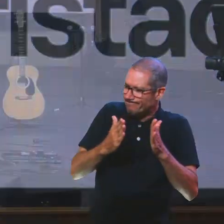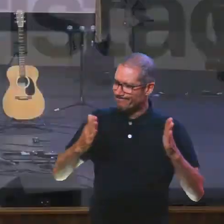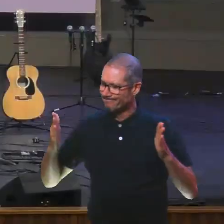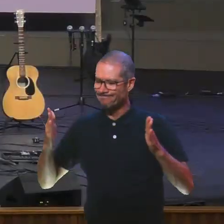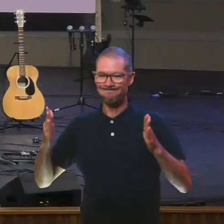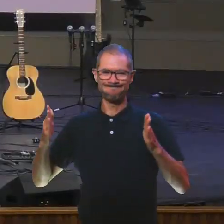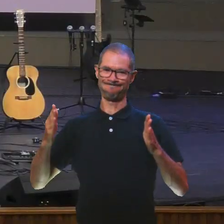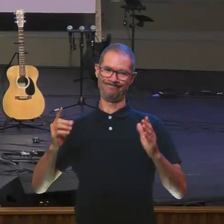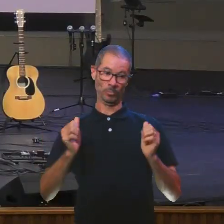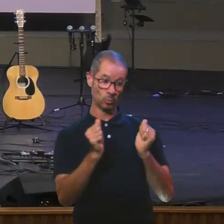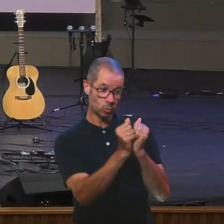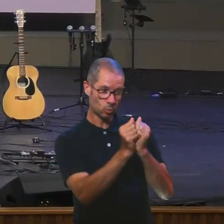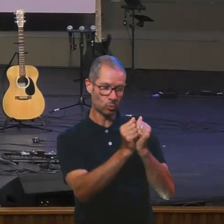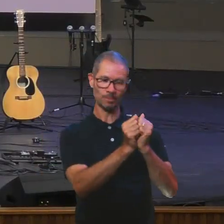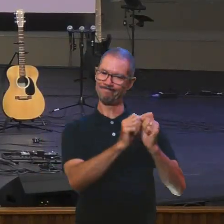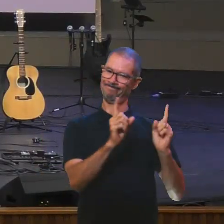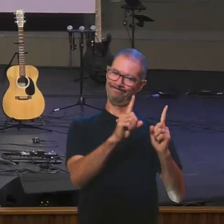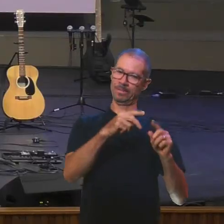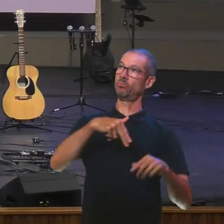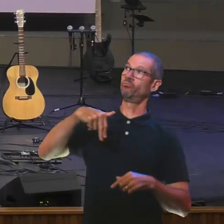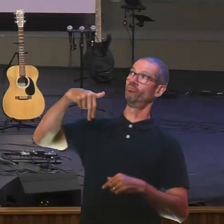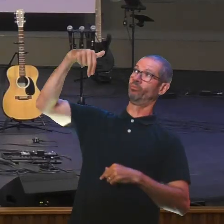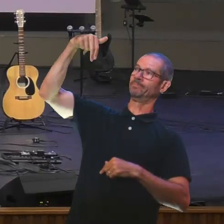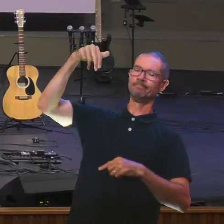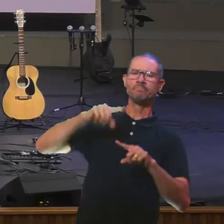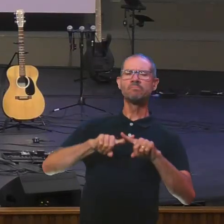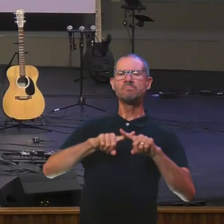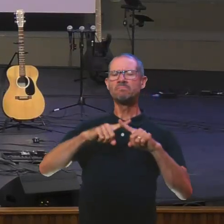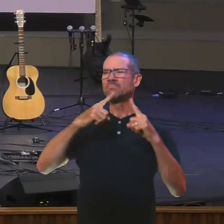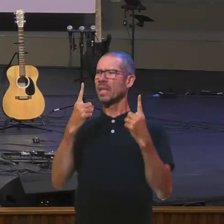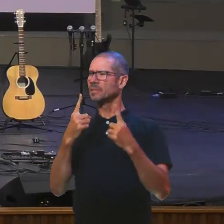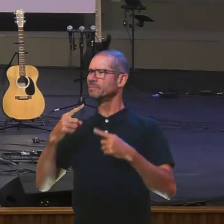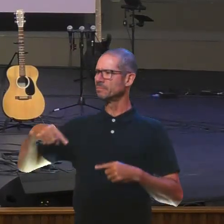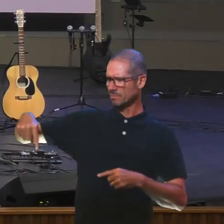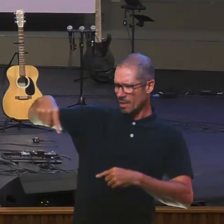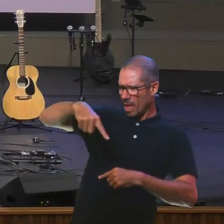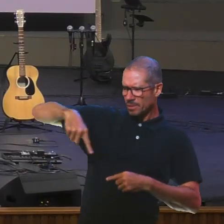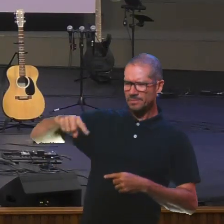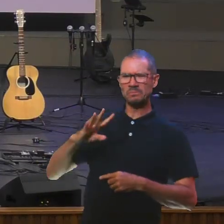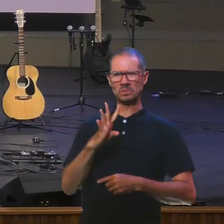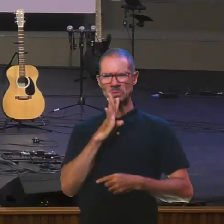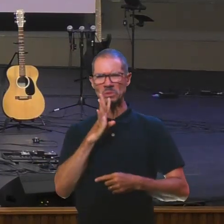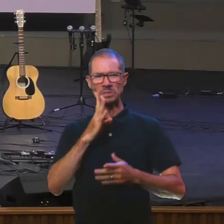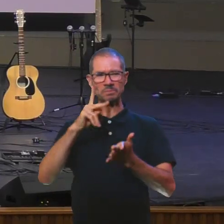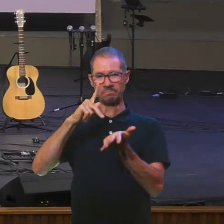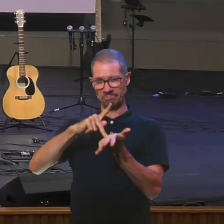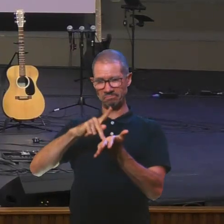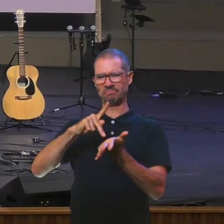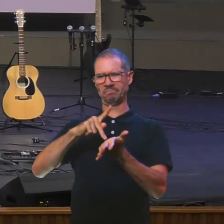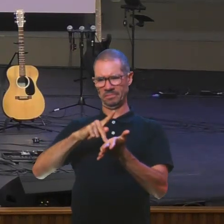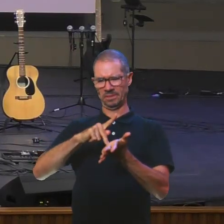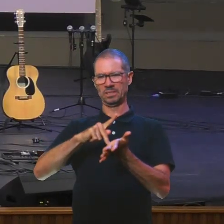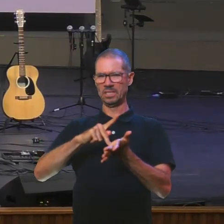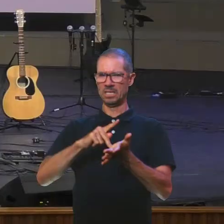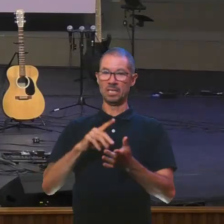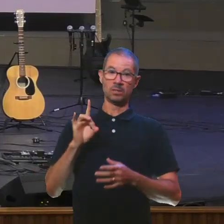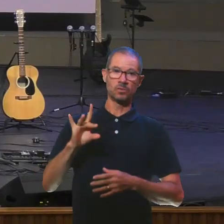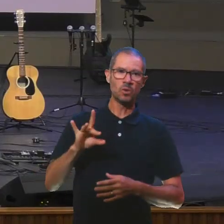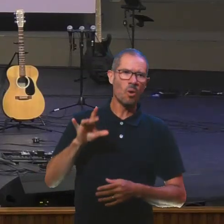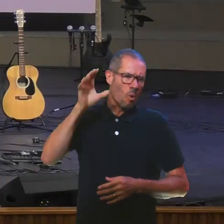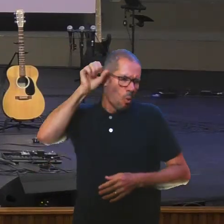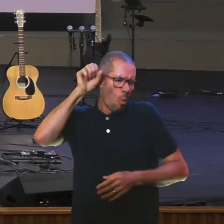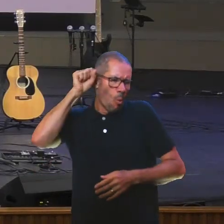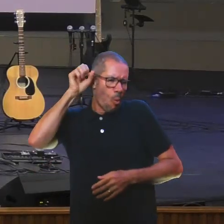estaria mais com os seus discípulos. Mas somente eles, aqueles que o conhecem de verdade, aqueles que não só